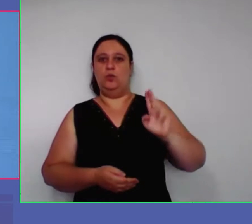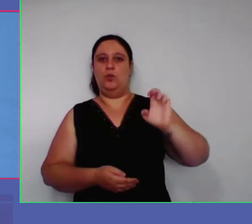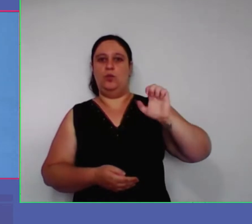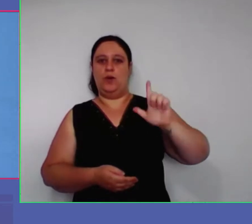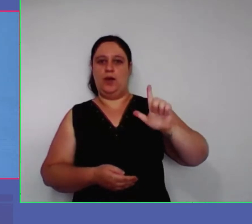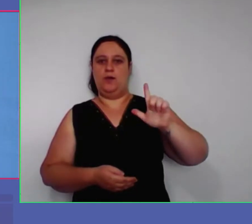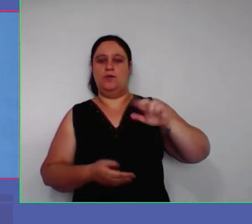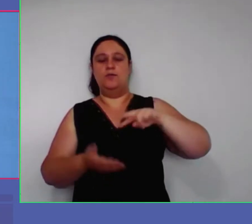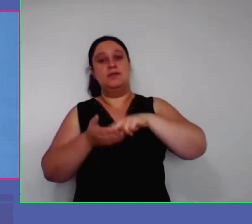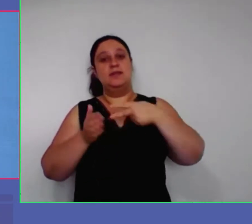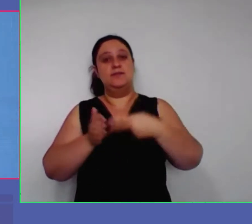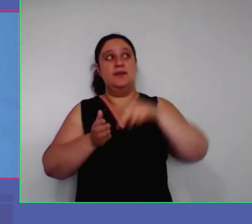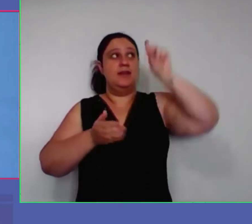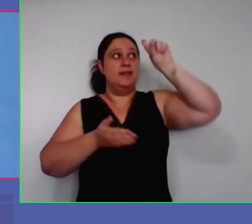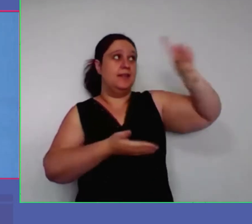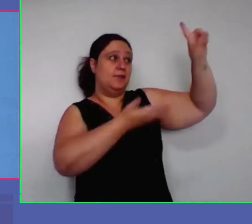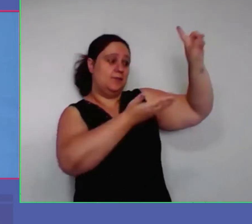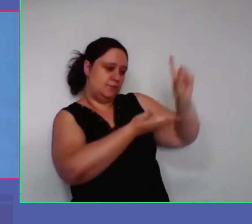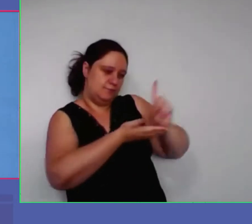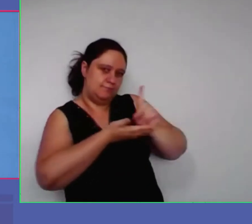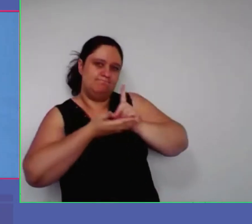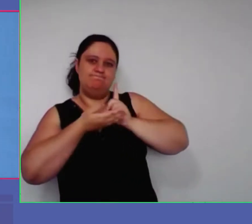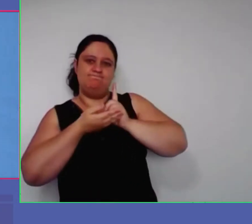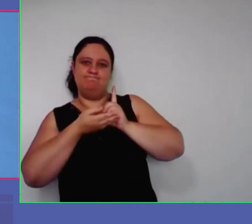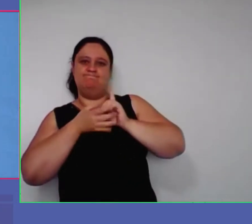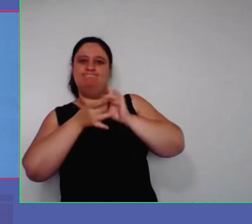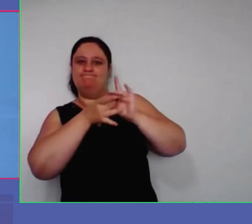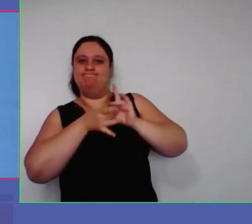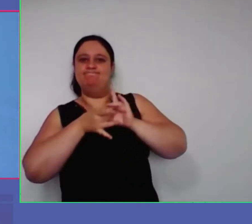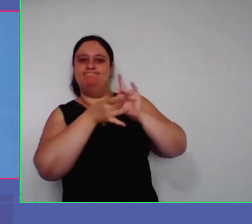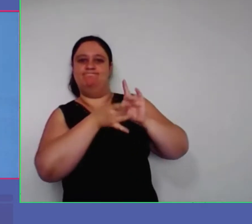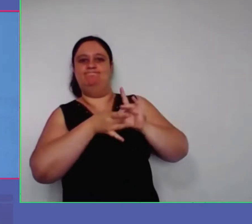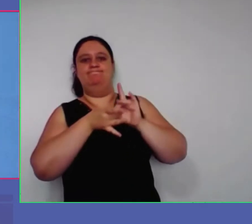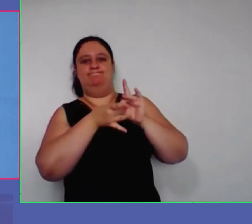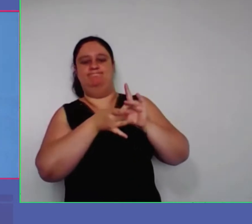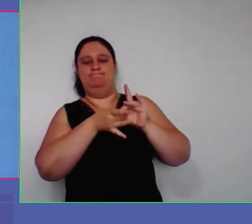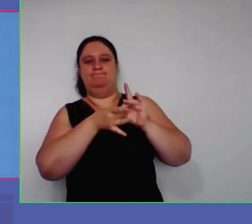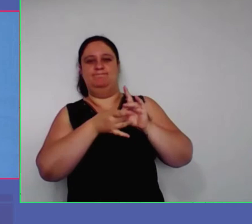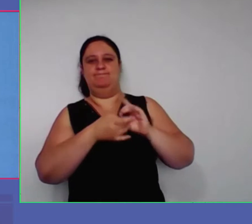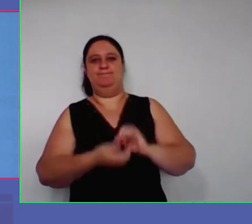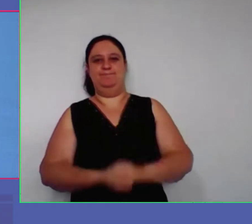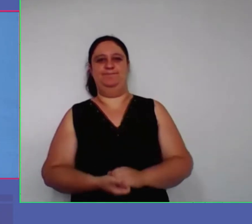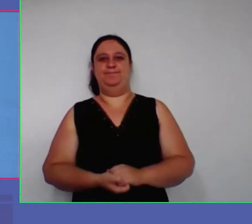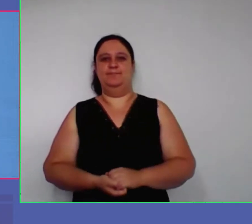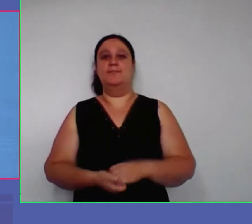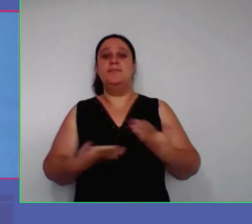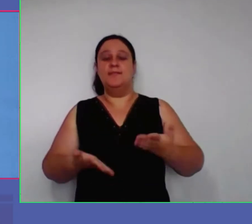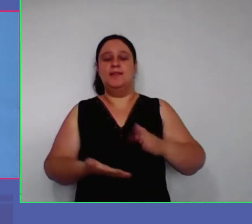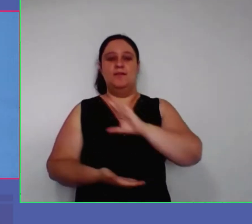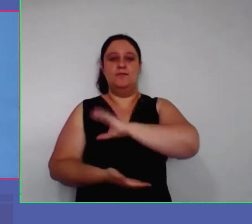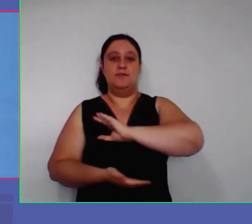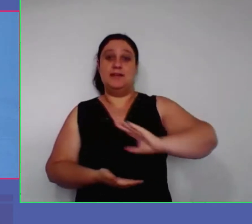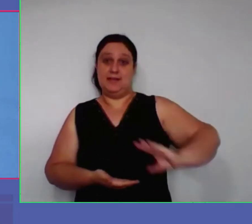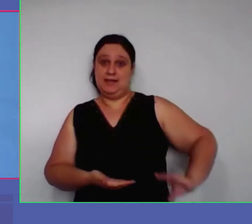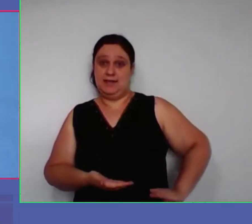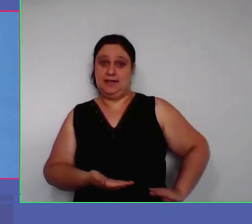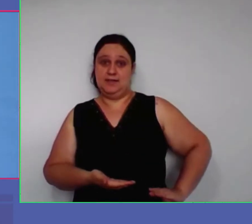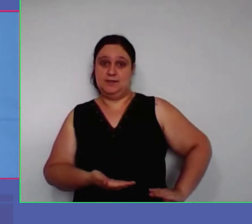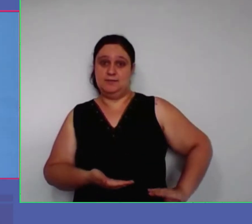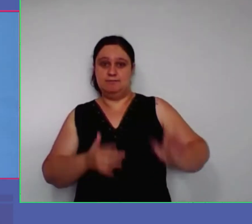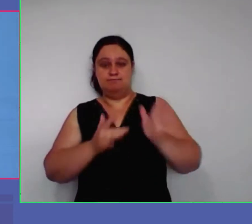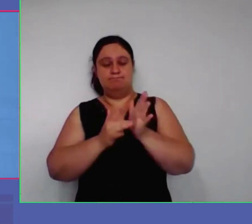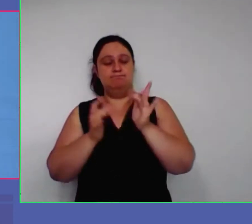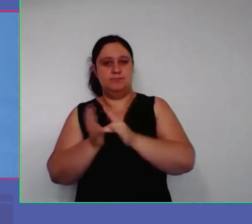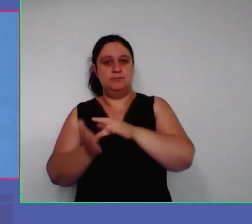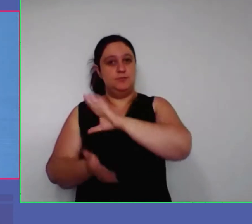Deus conosco. Esse Cristo, Senhor Jesus Cristo, Ele não